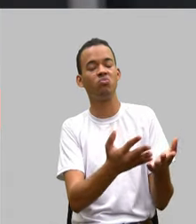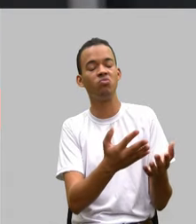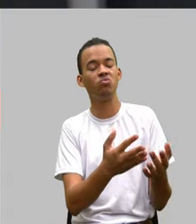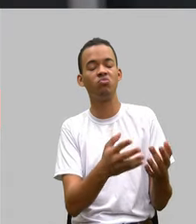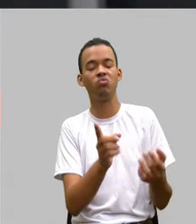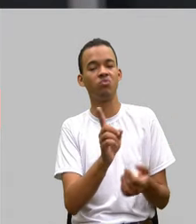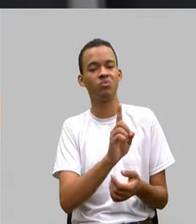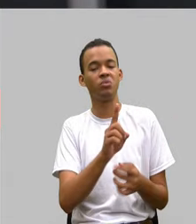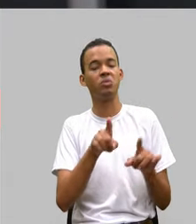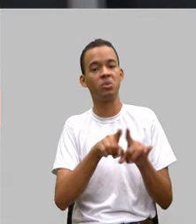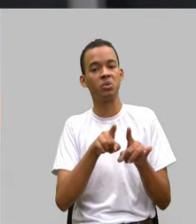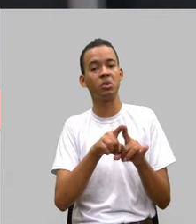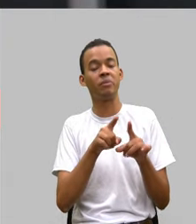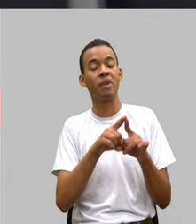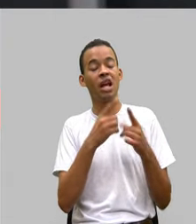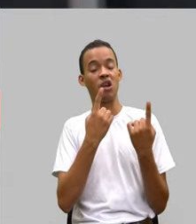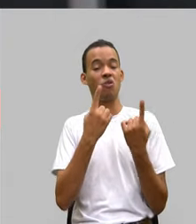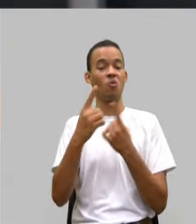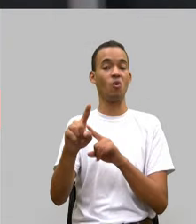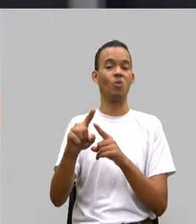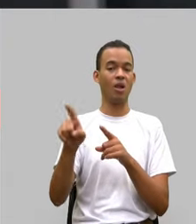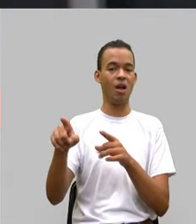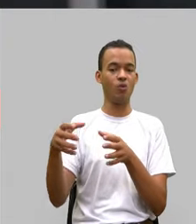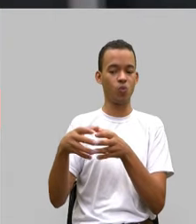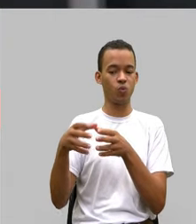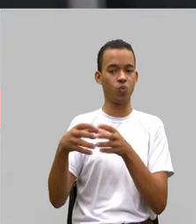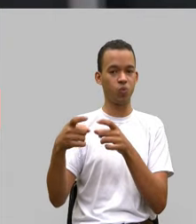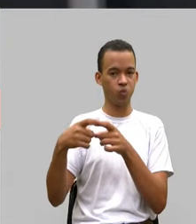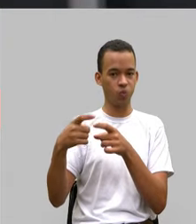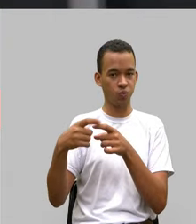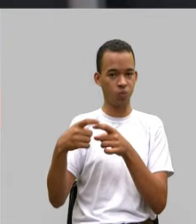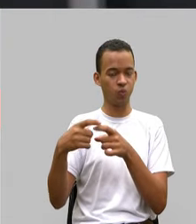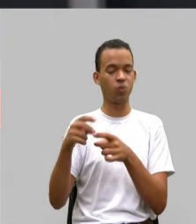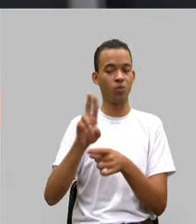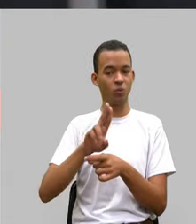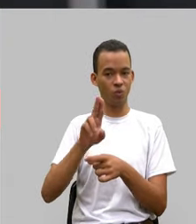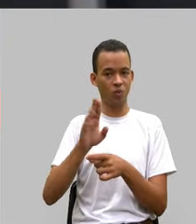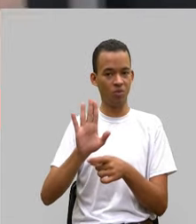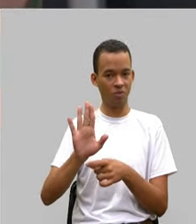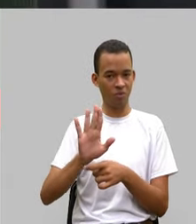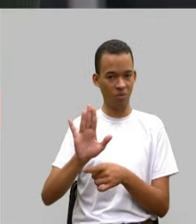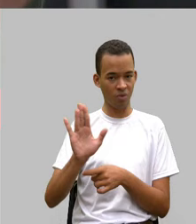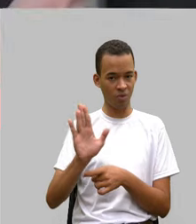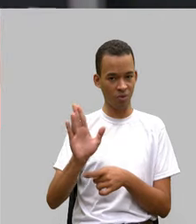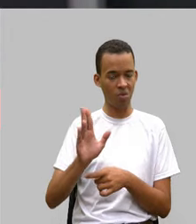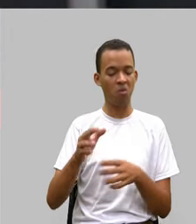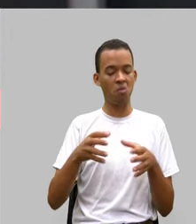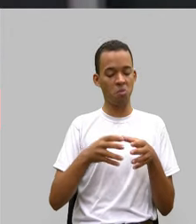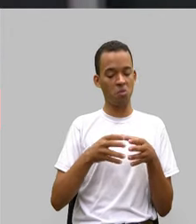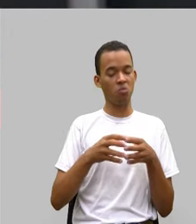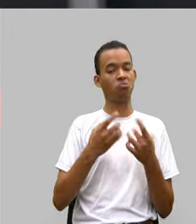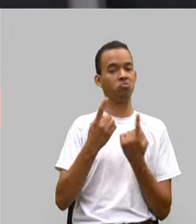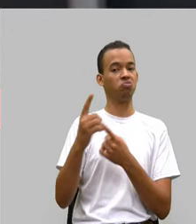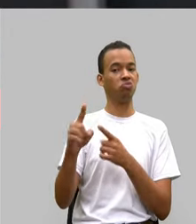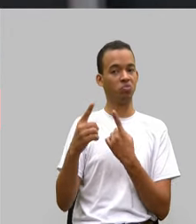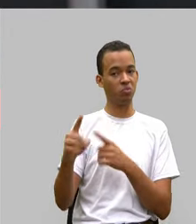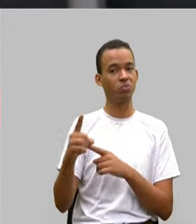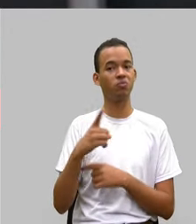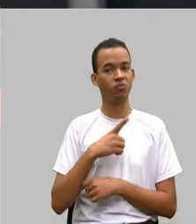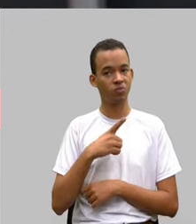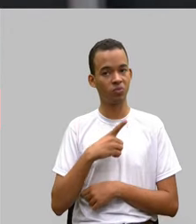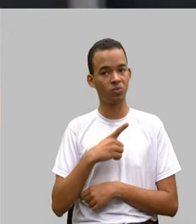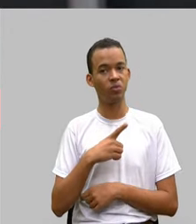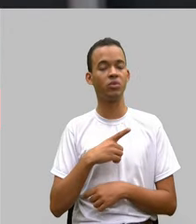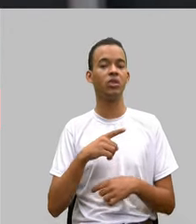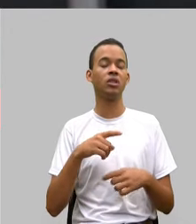prescritores né ainda existe isso então contrariando né E a gente vai ouvir ao longo do dia hoje os preceitos